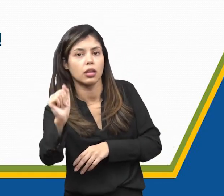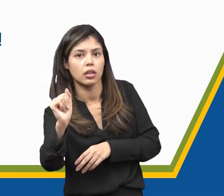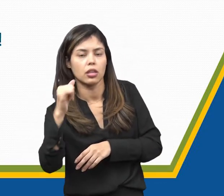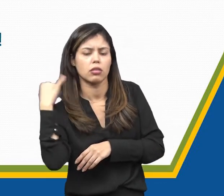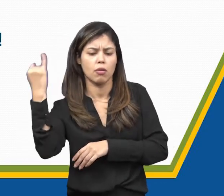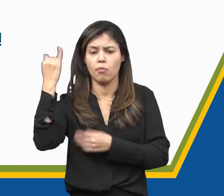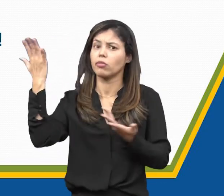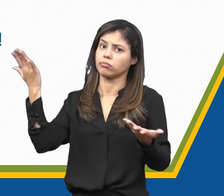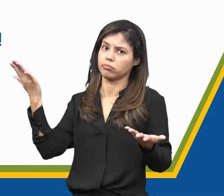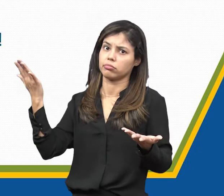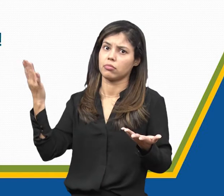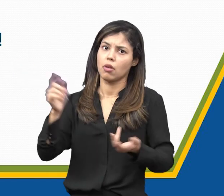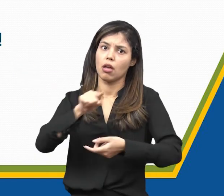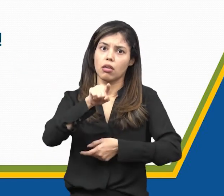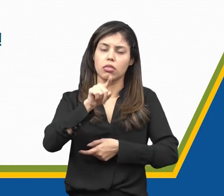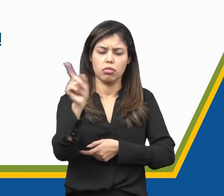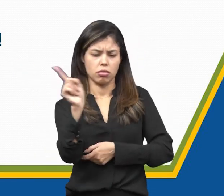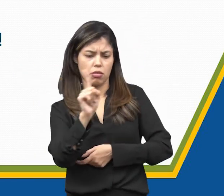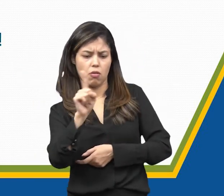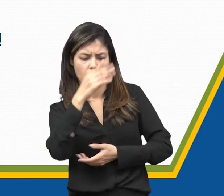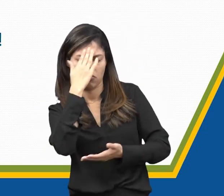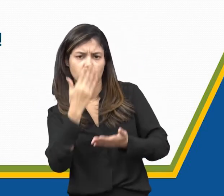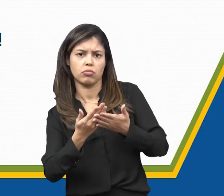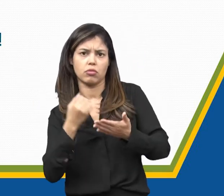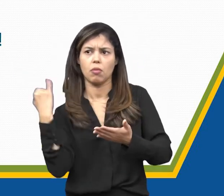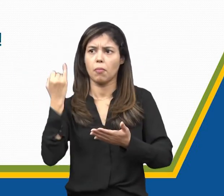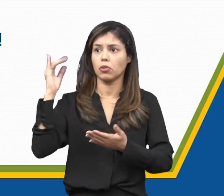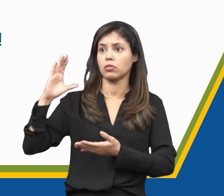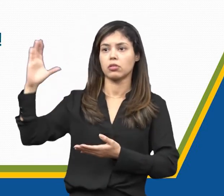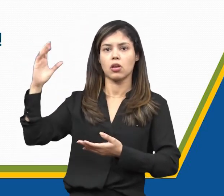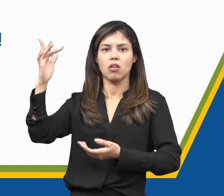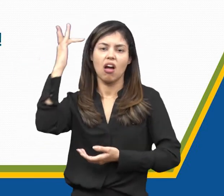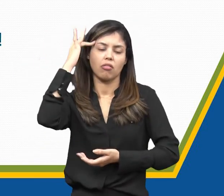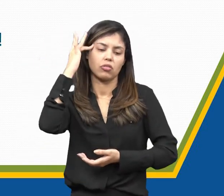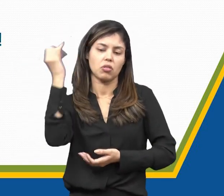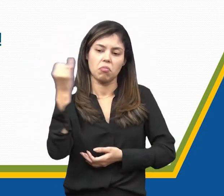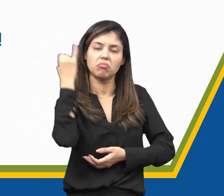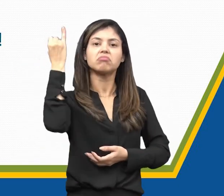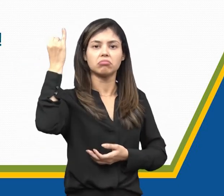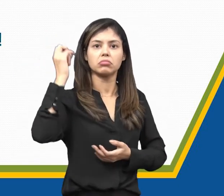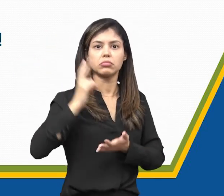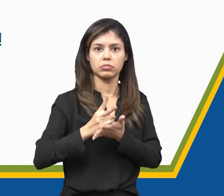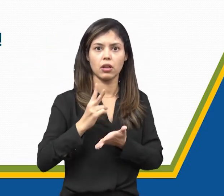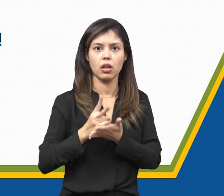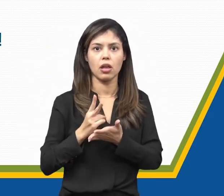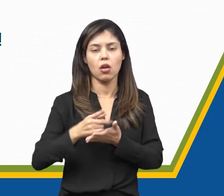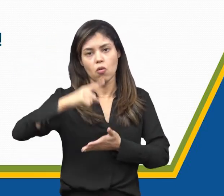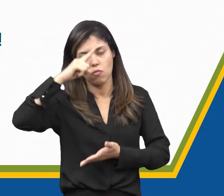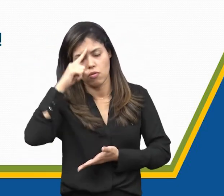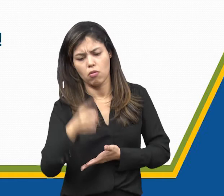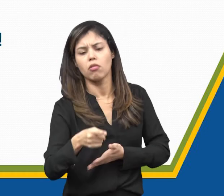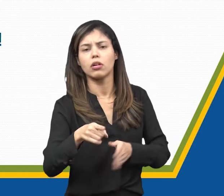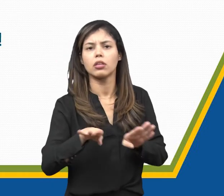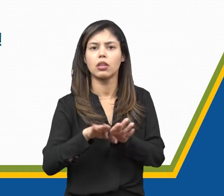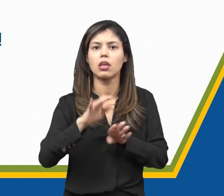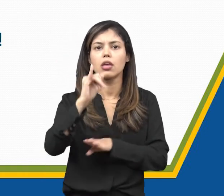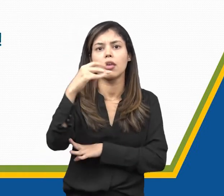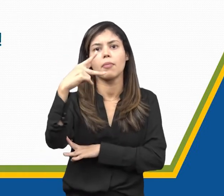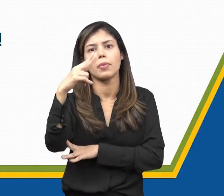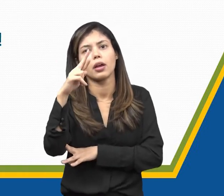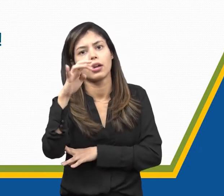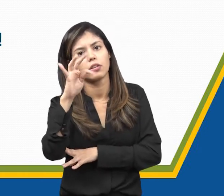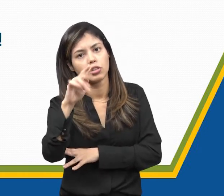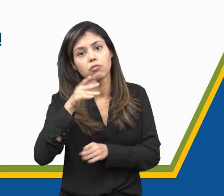tão importante. No te creas tão importante. Não se ache tão importante. Uma ordem imperativa dando